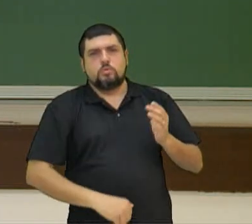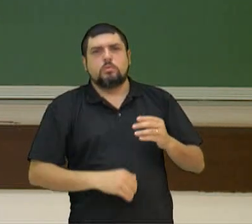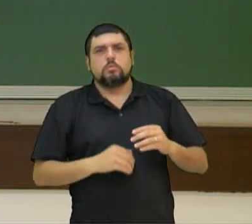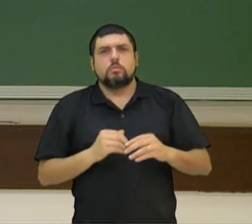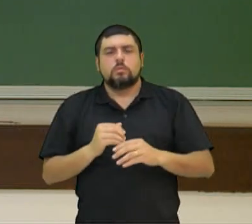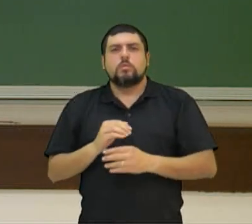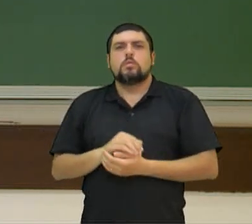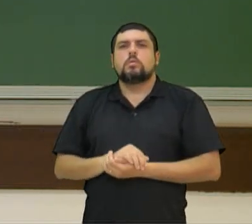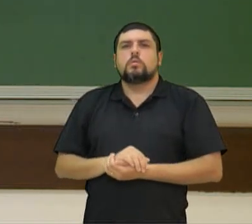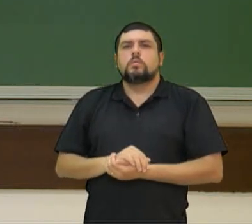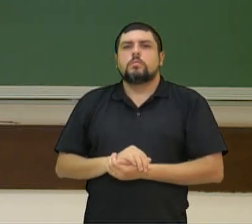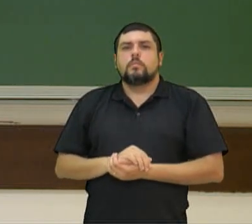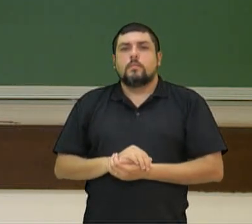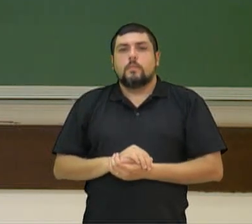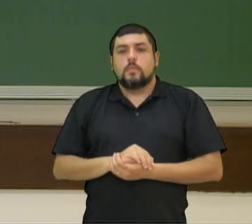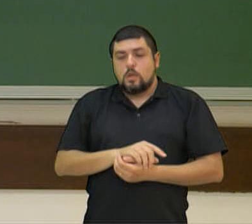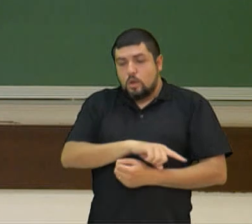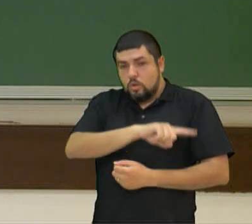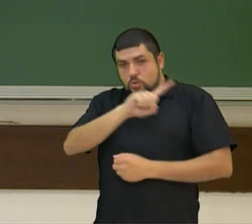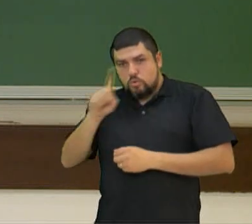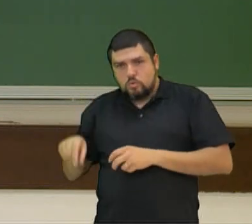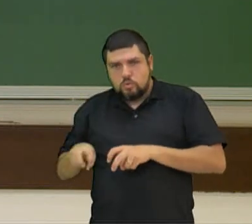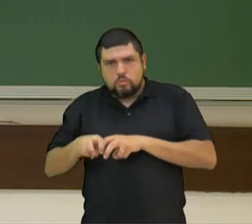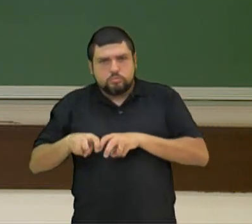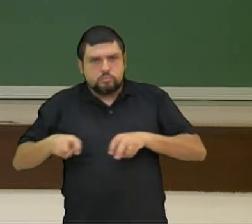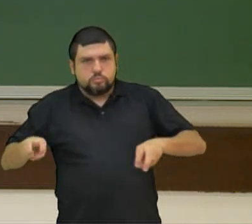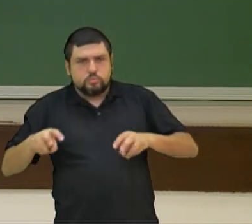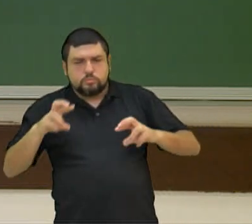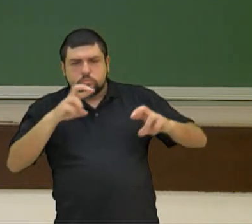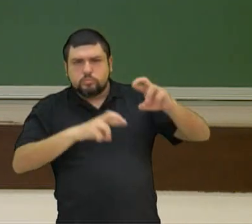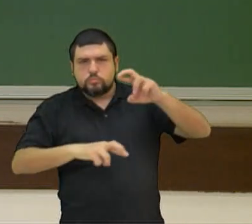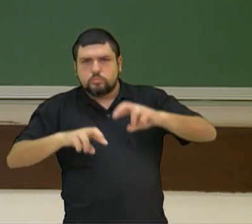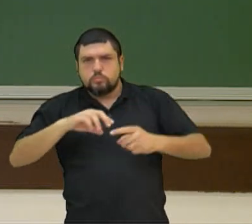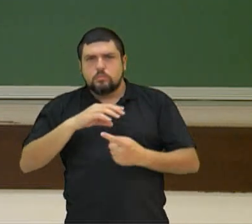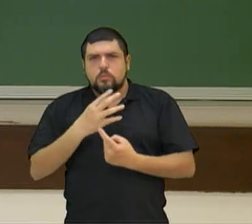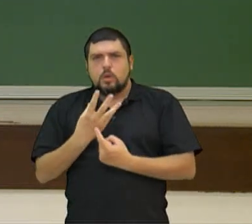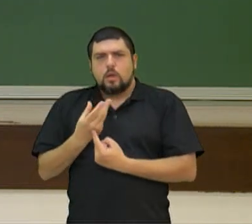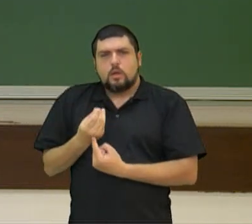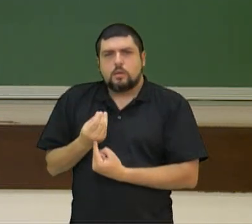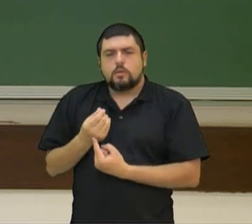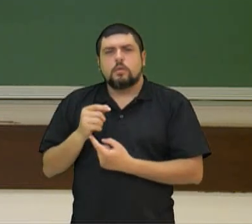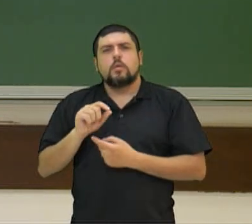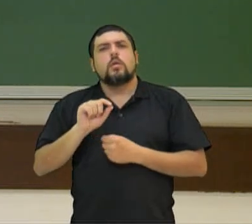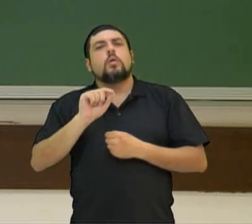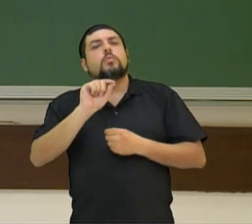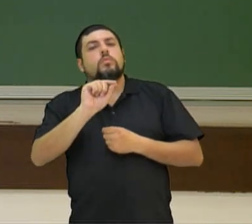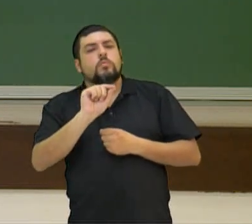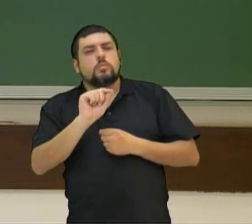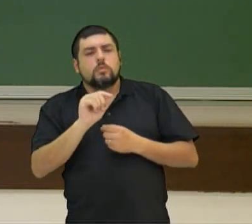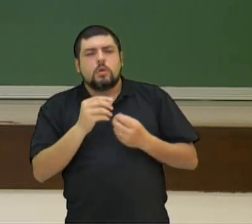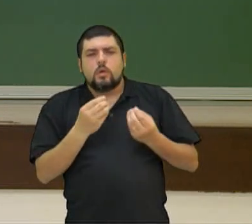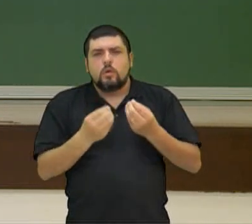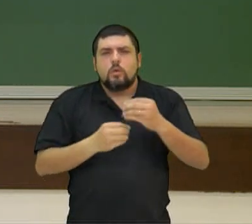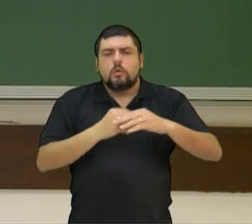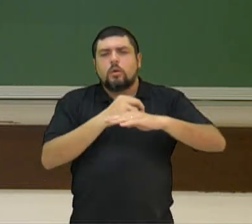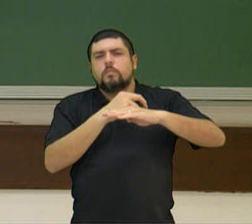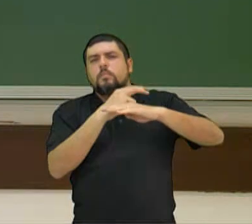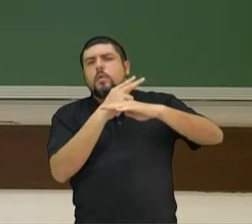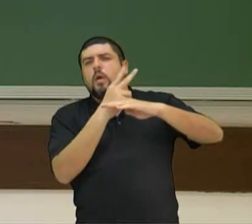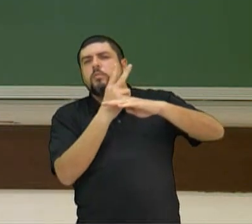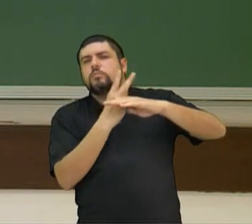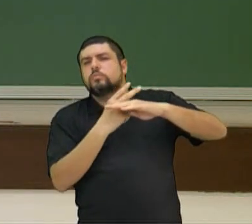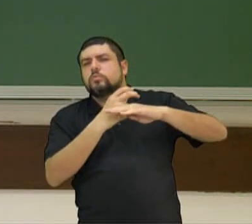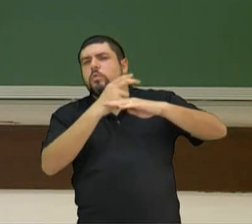a avaliação artística é o quê? É a união dos movimentos formando